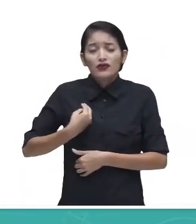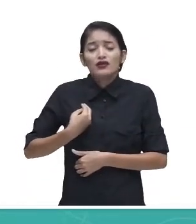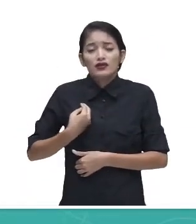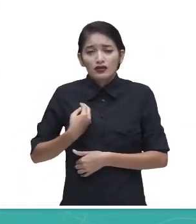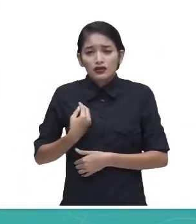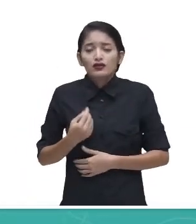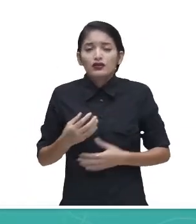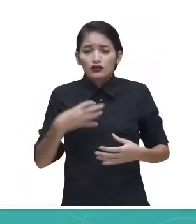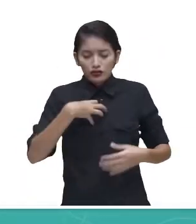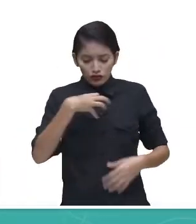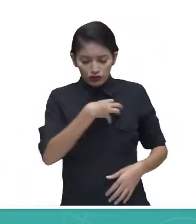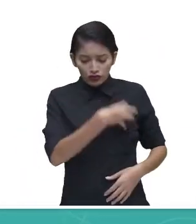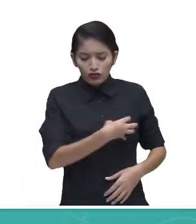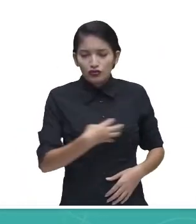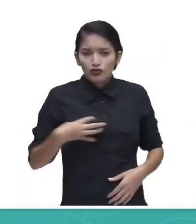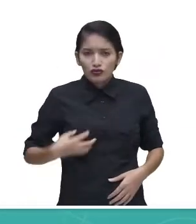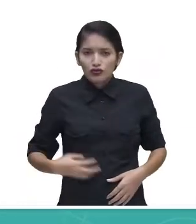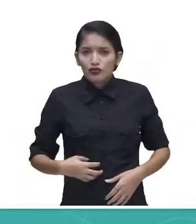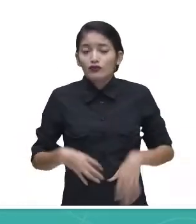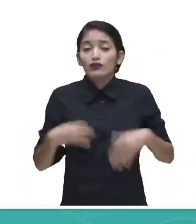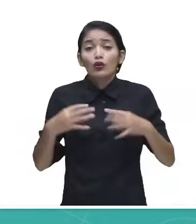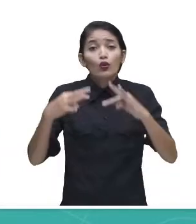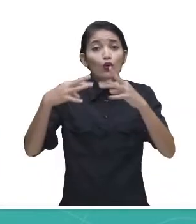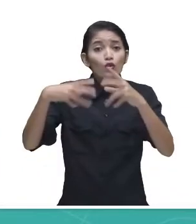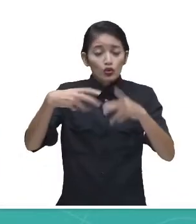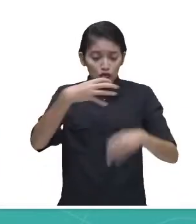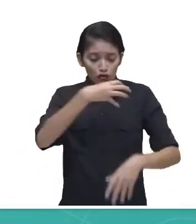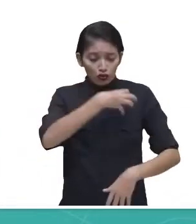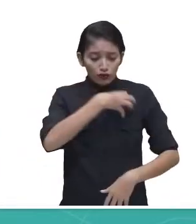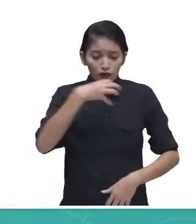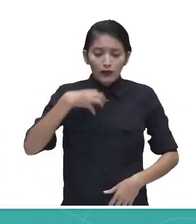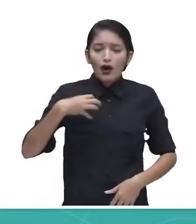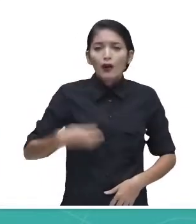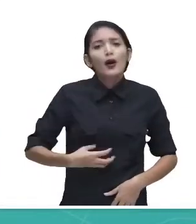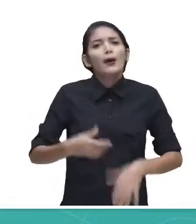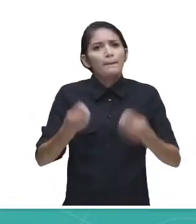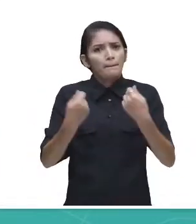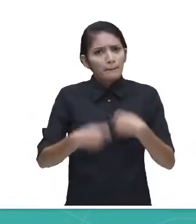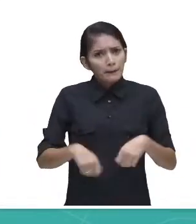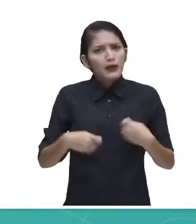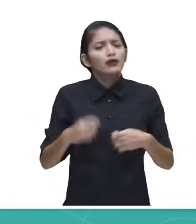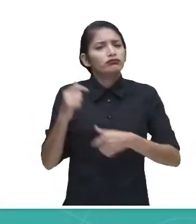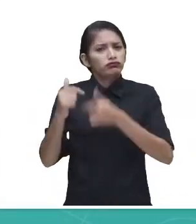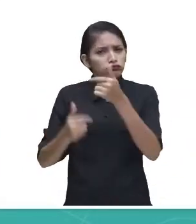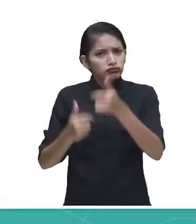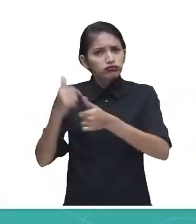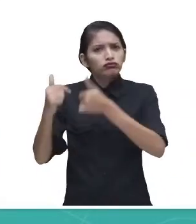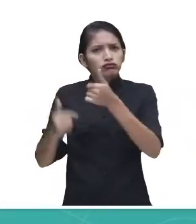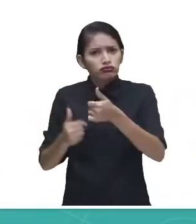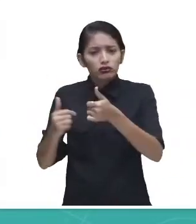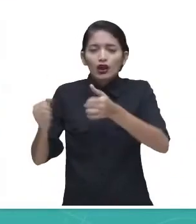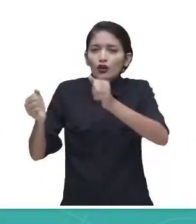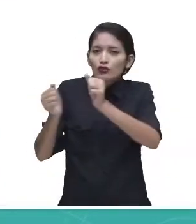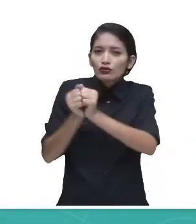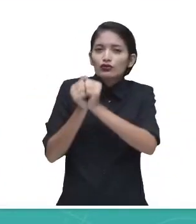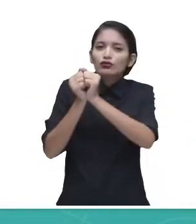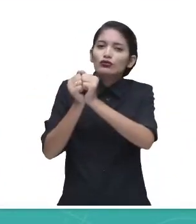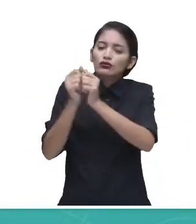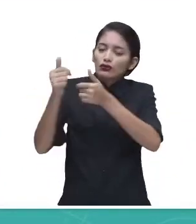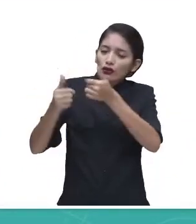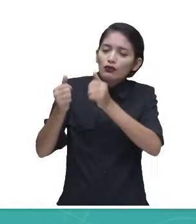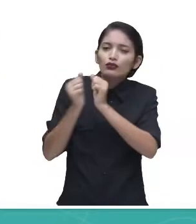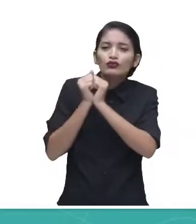organismo. Então, todos os nossos sistemas, eles precisam funcionar de uma forma colaborativa, de